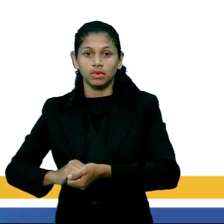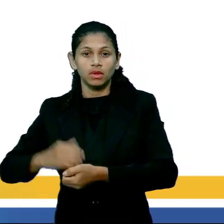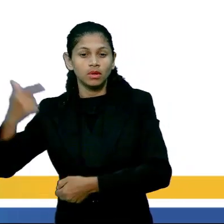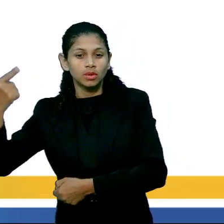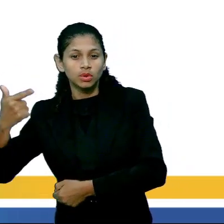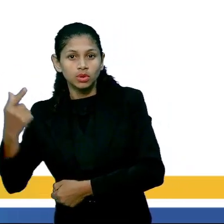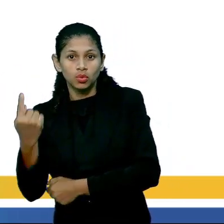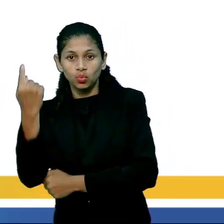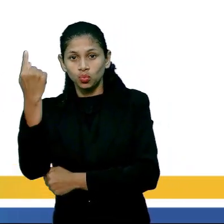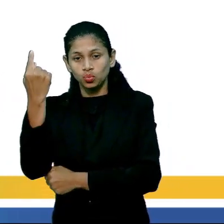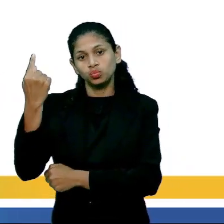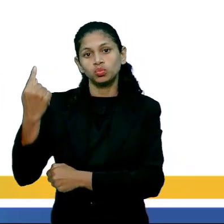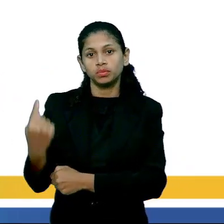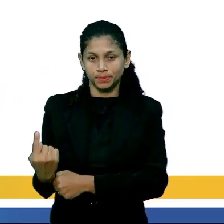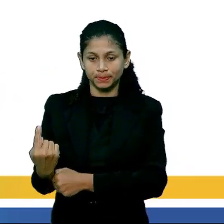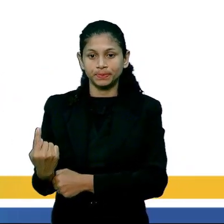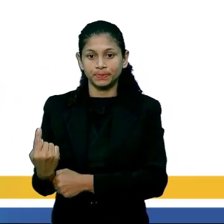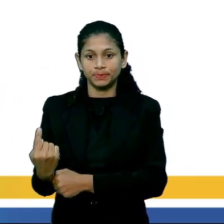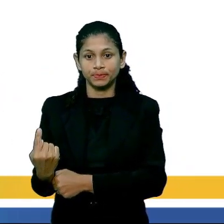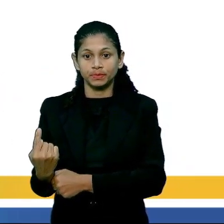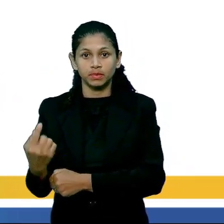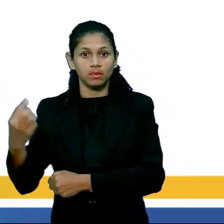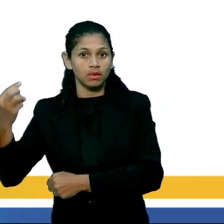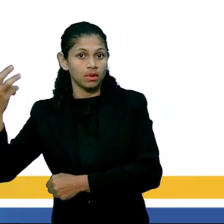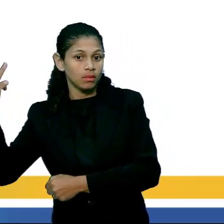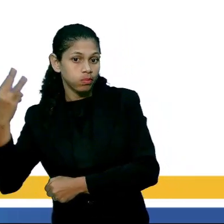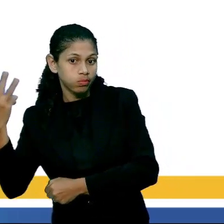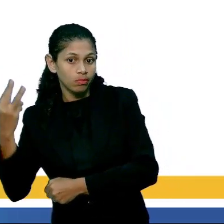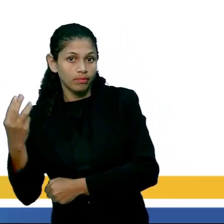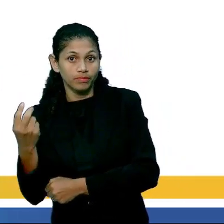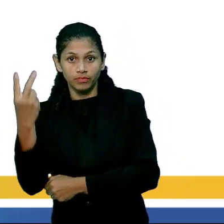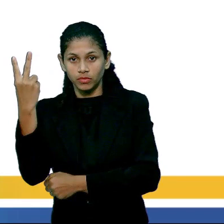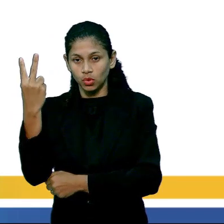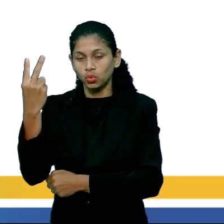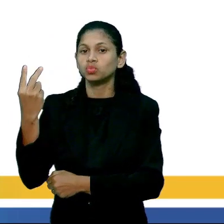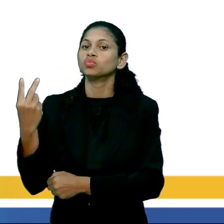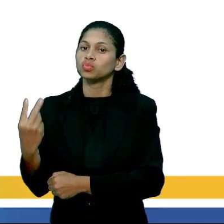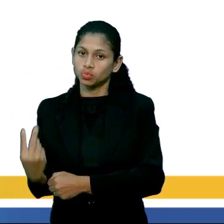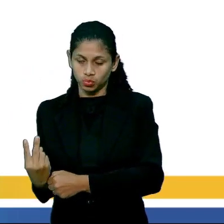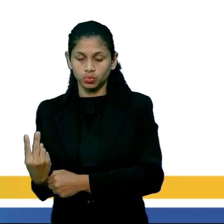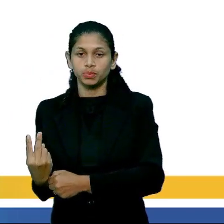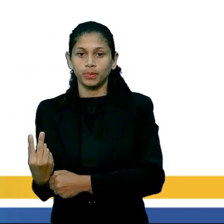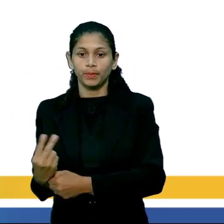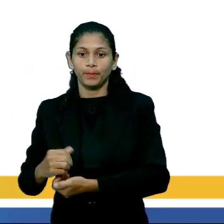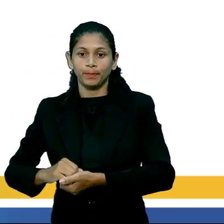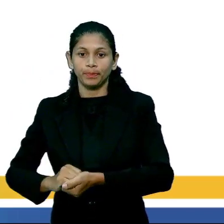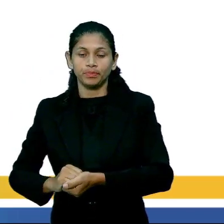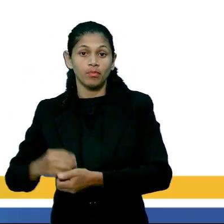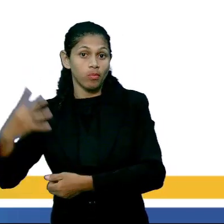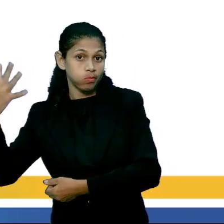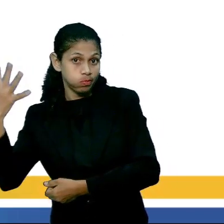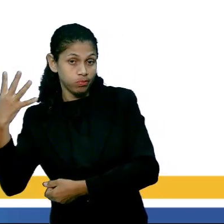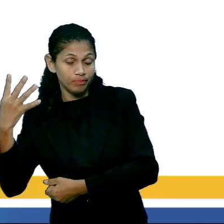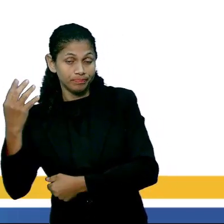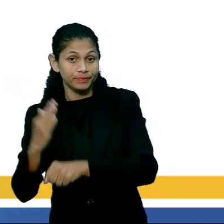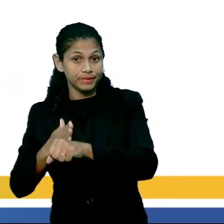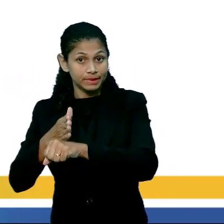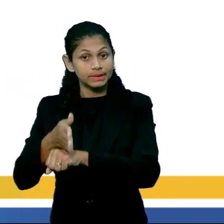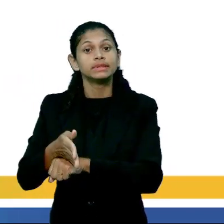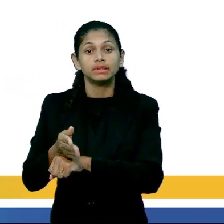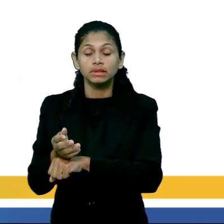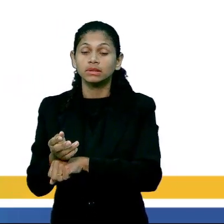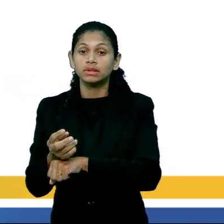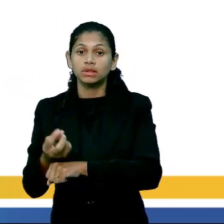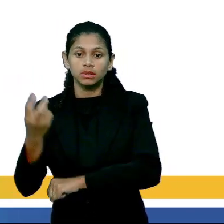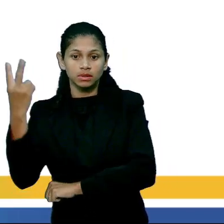um no terceiro andar entra dois e sai dois já no quarto andar entra dois e